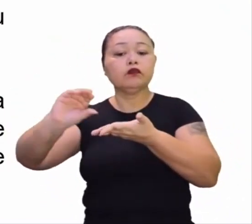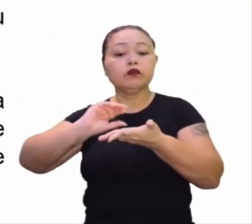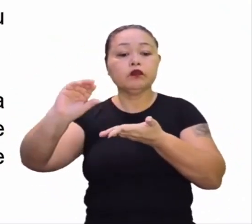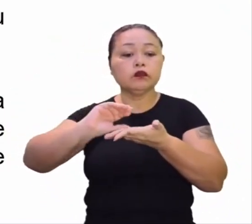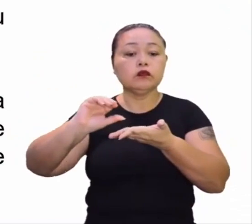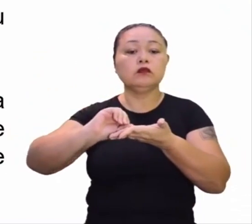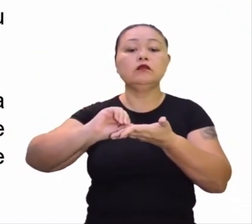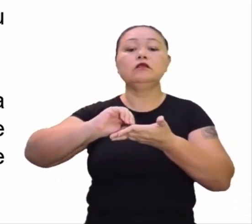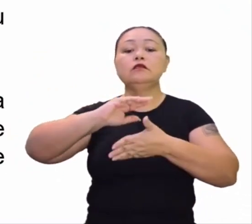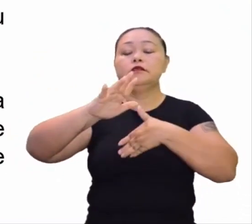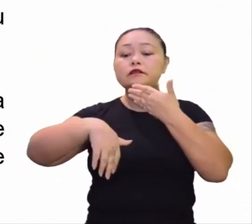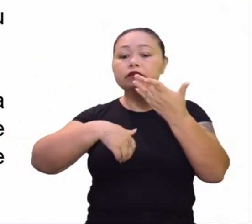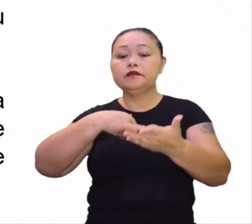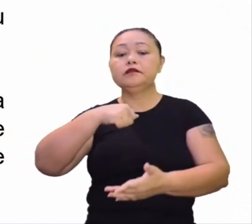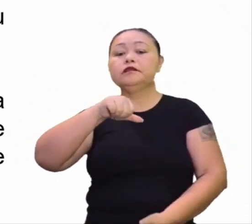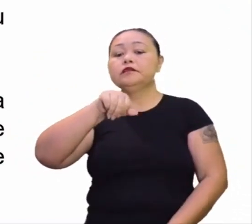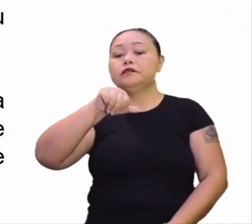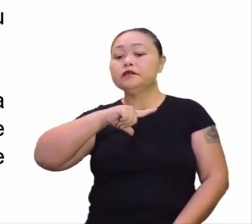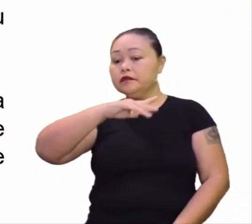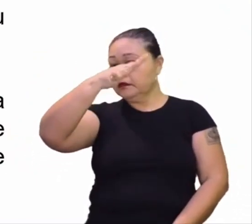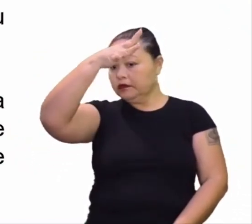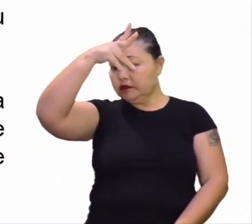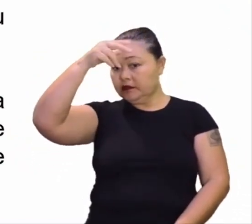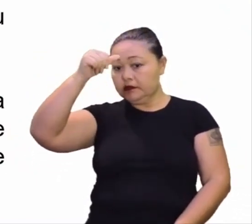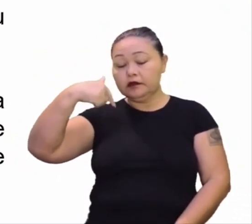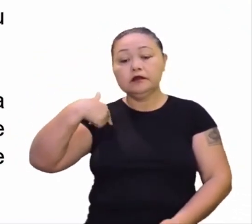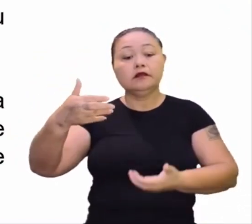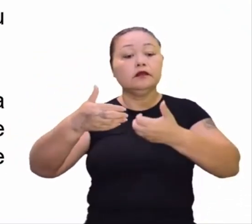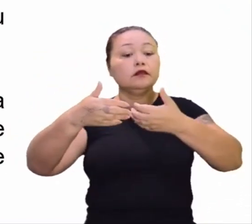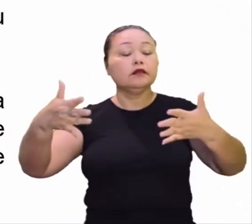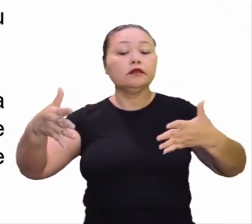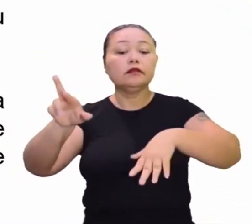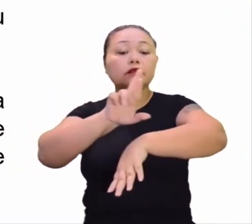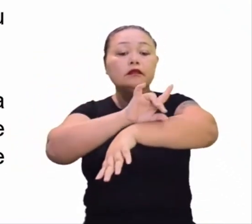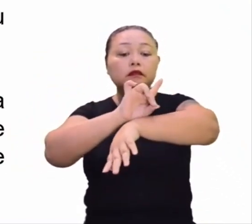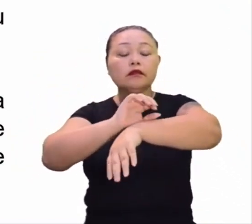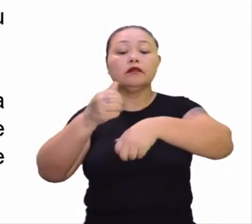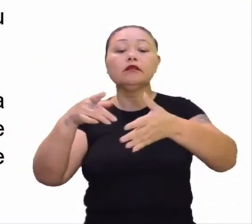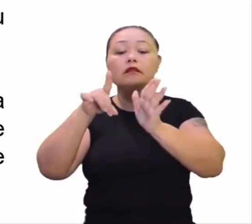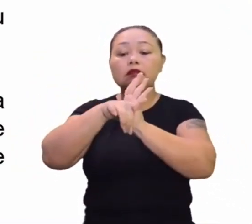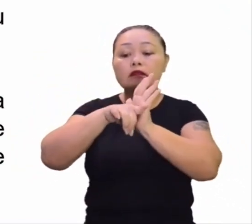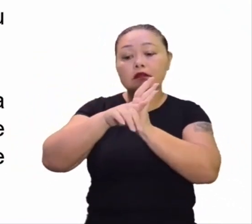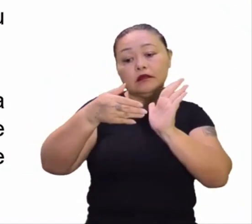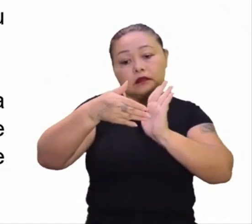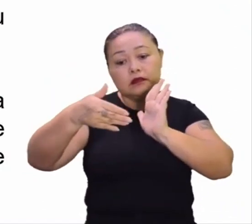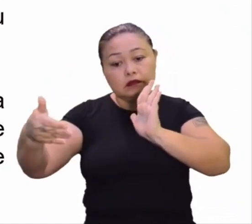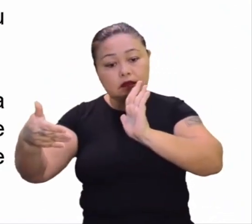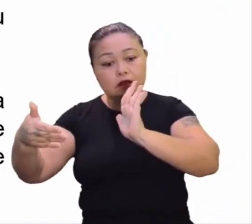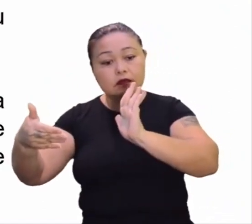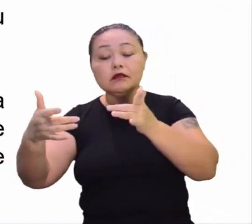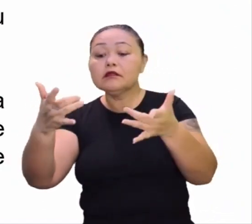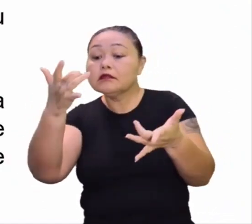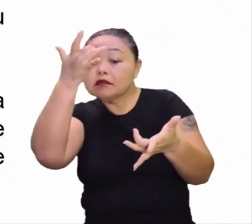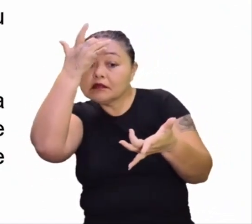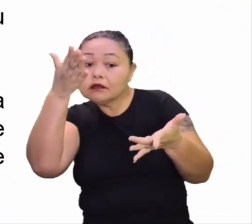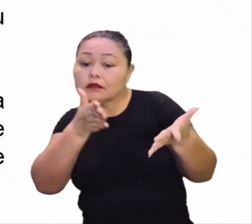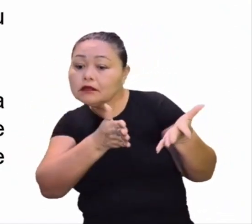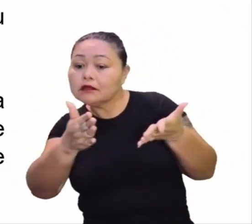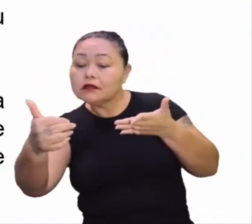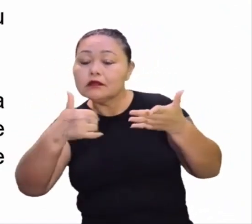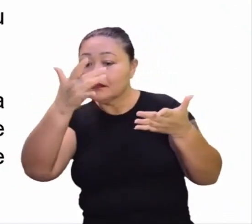da Superintendência do Desenvolvimento da Amazônia na abertura de rodovias e de ferrovias no período, que